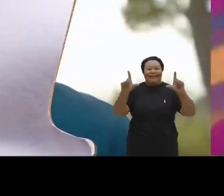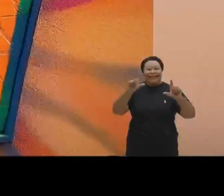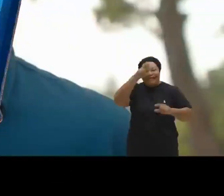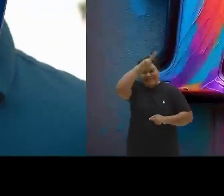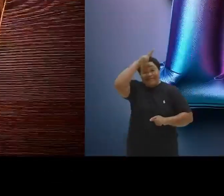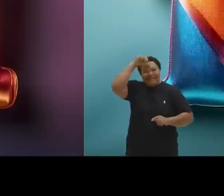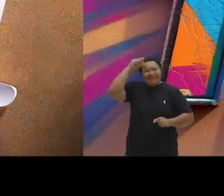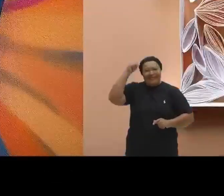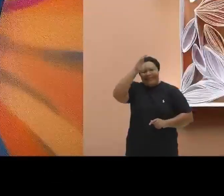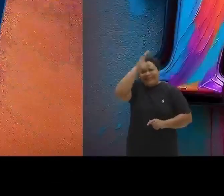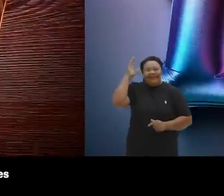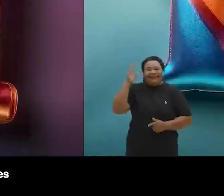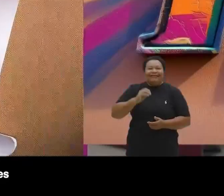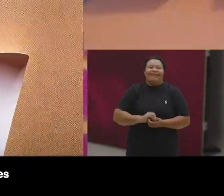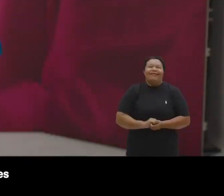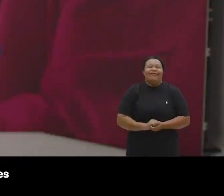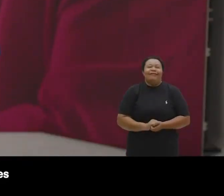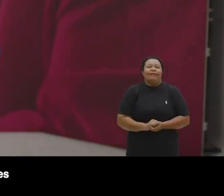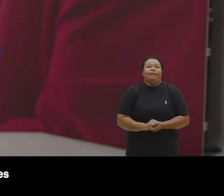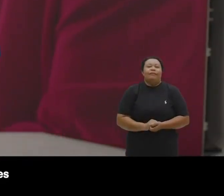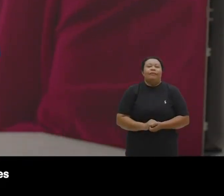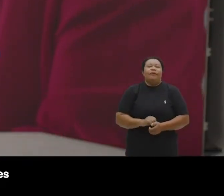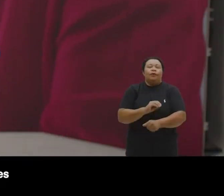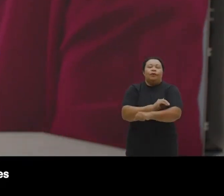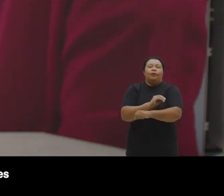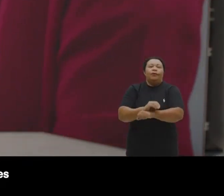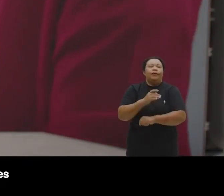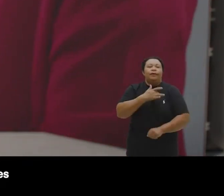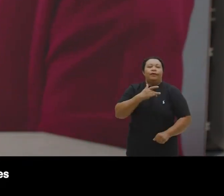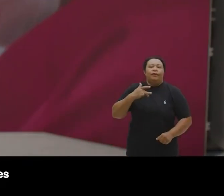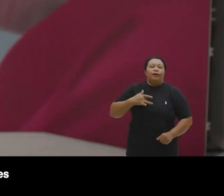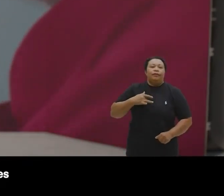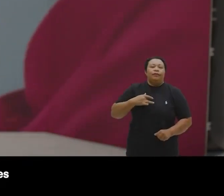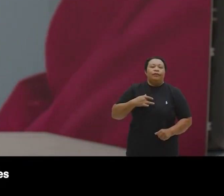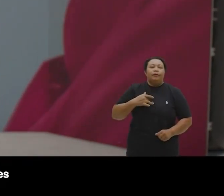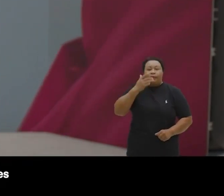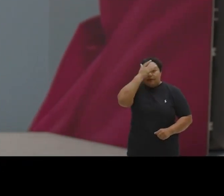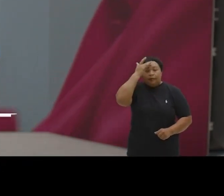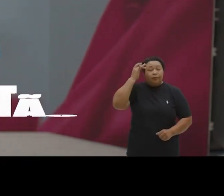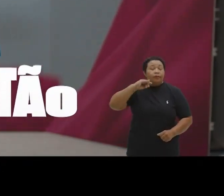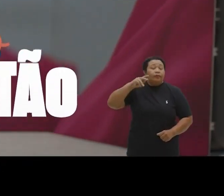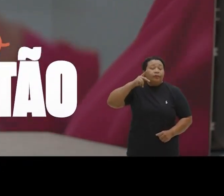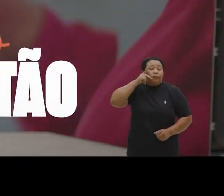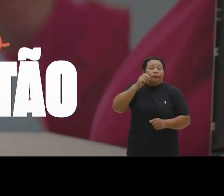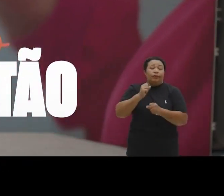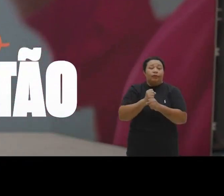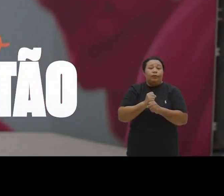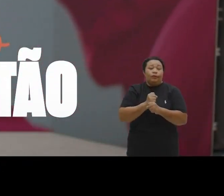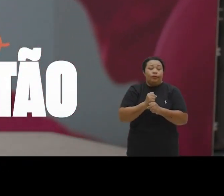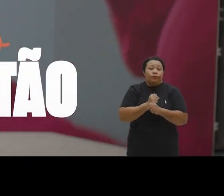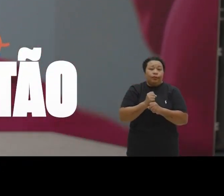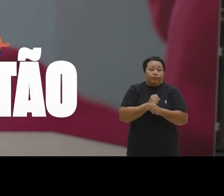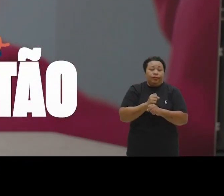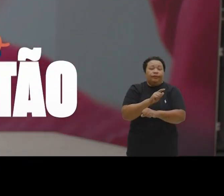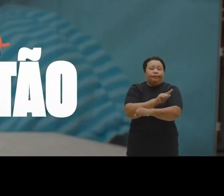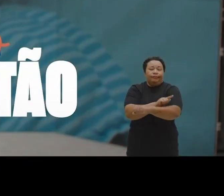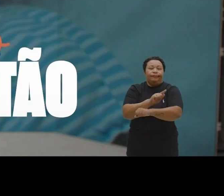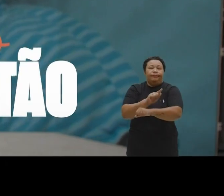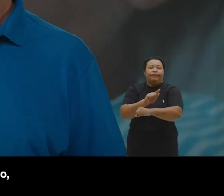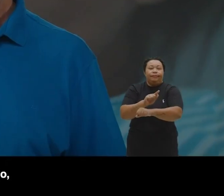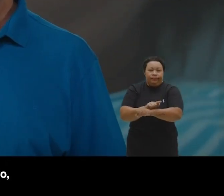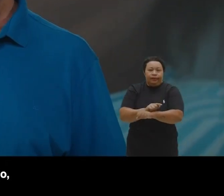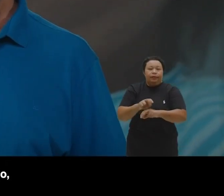de Cícero. Cuidar da saúde de todos os pessoenses é um compromisso da nossa